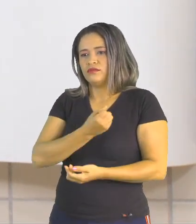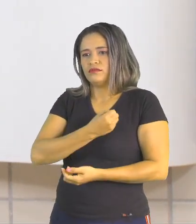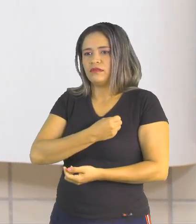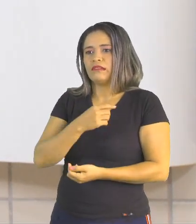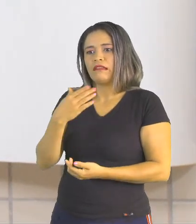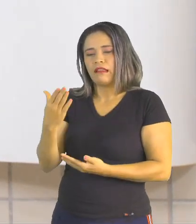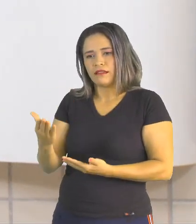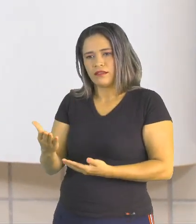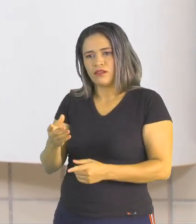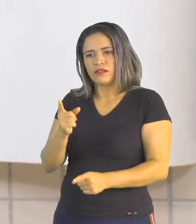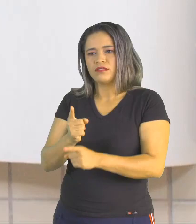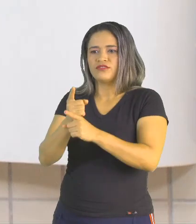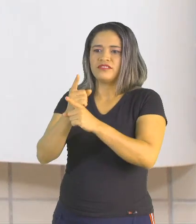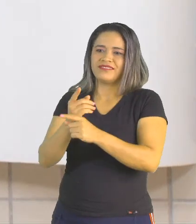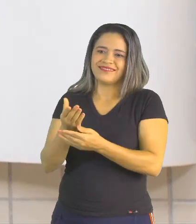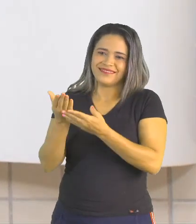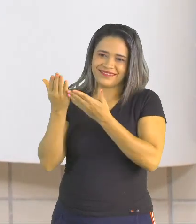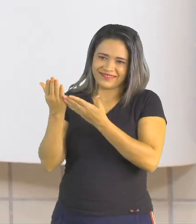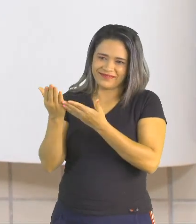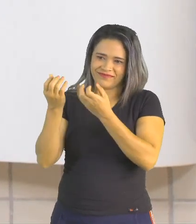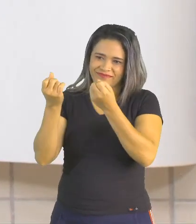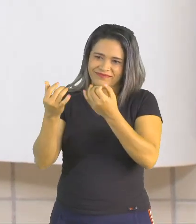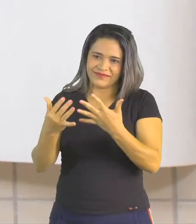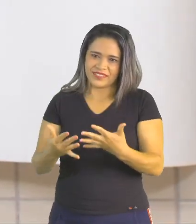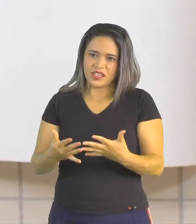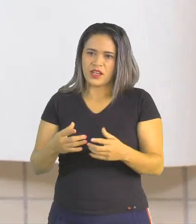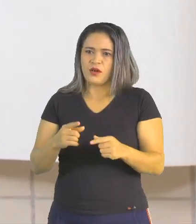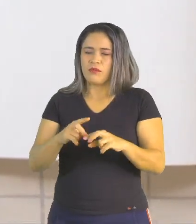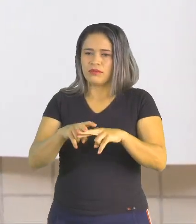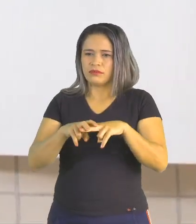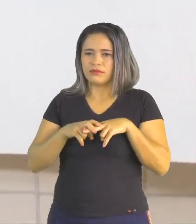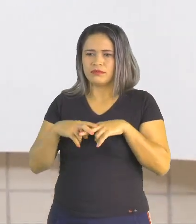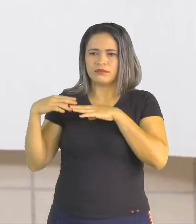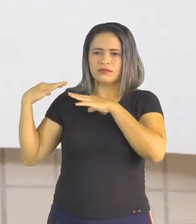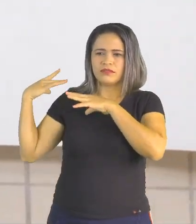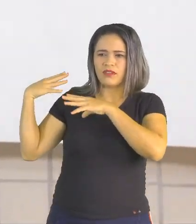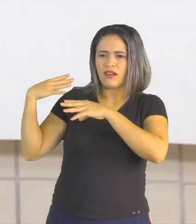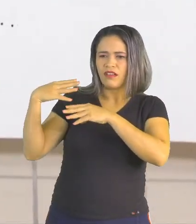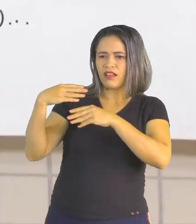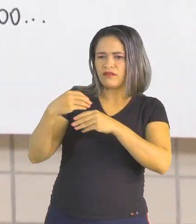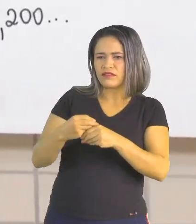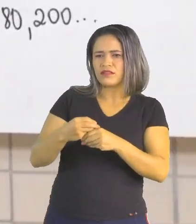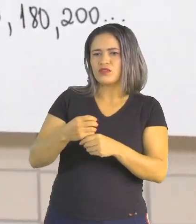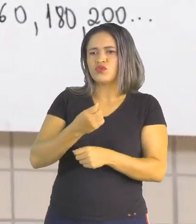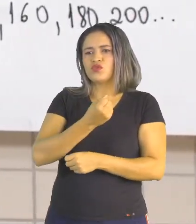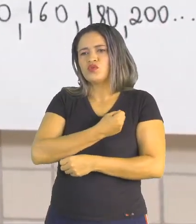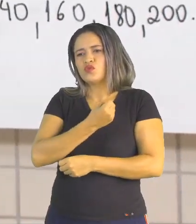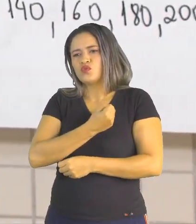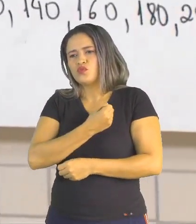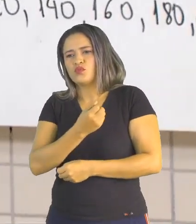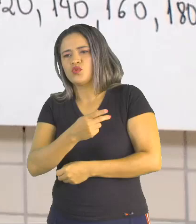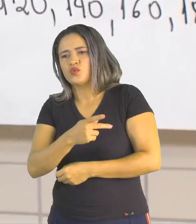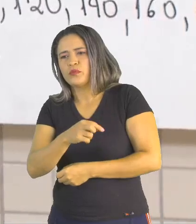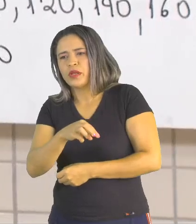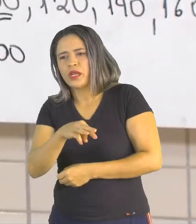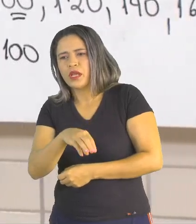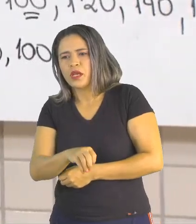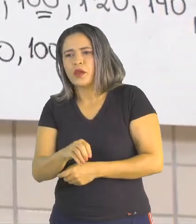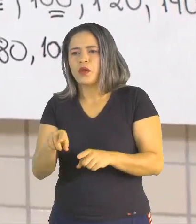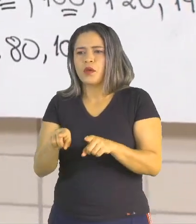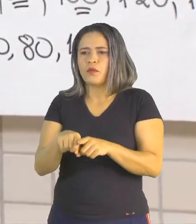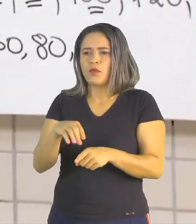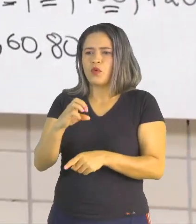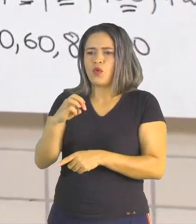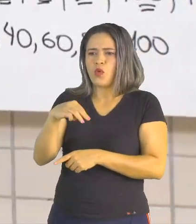questão aqui que eu queria chegar. Por isso que eu fiz toda essa revisão com vocês de números primos, números